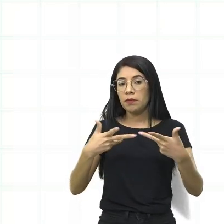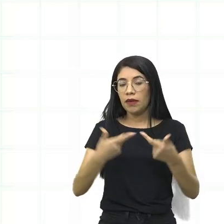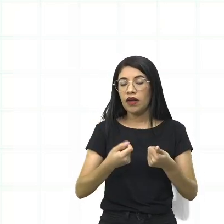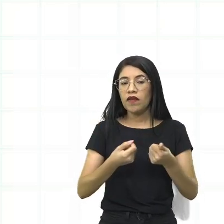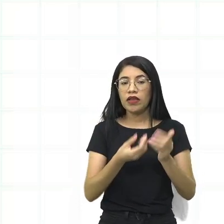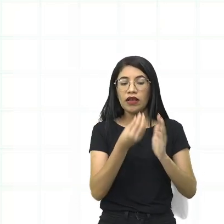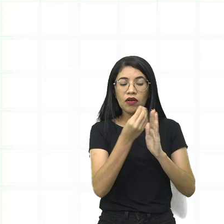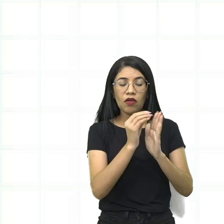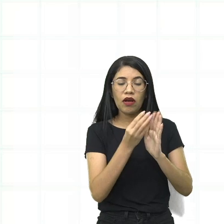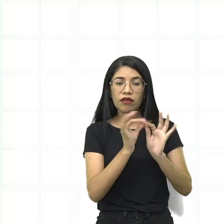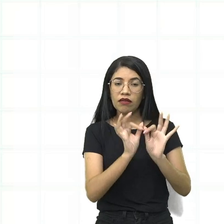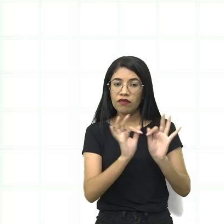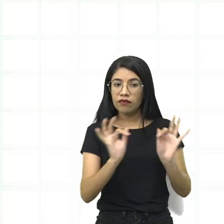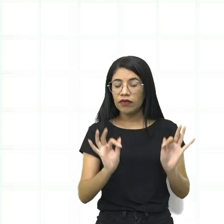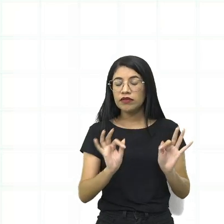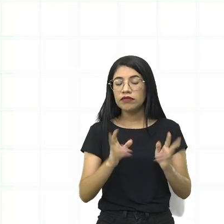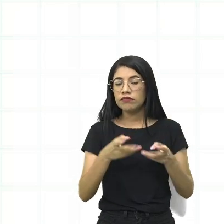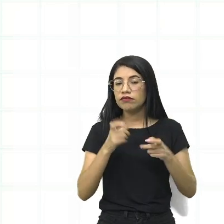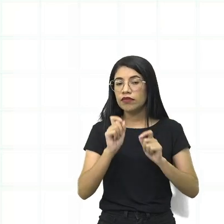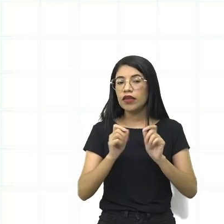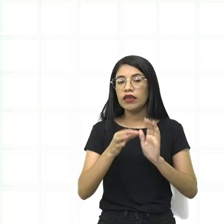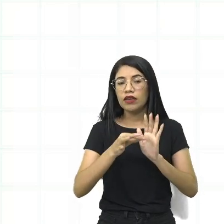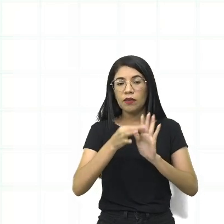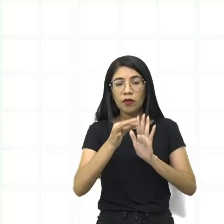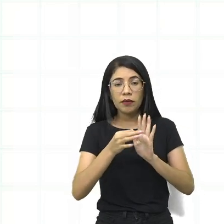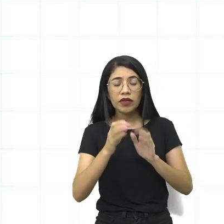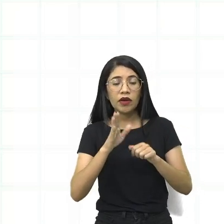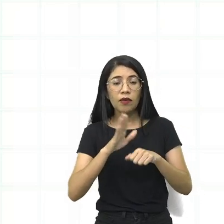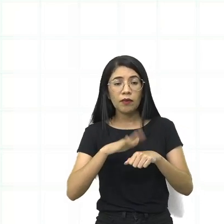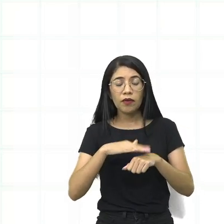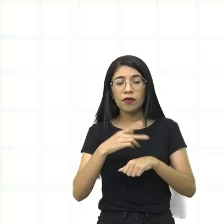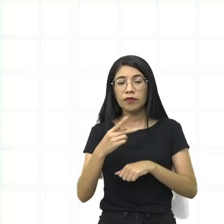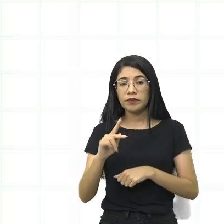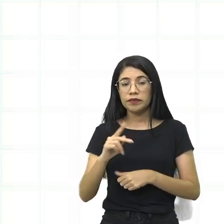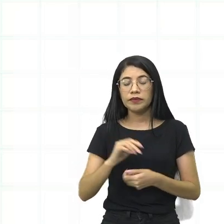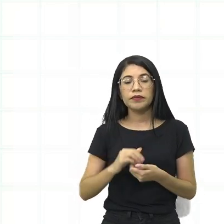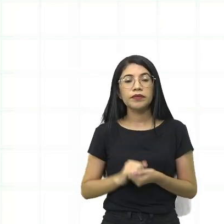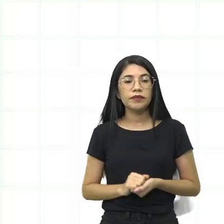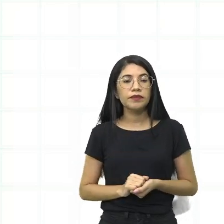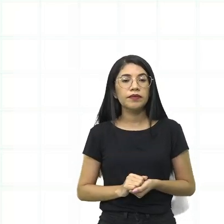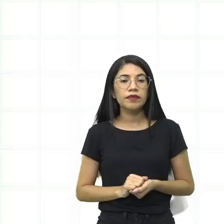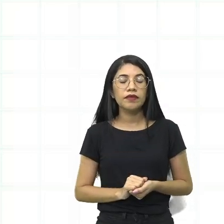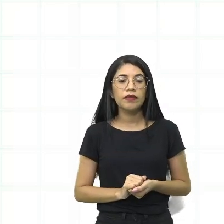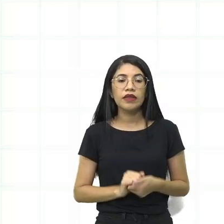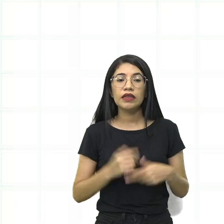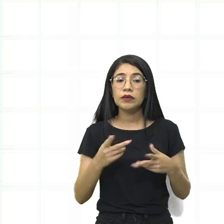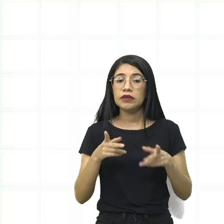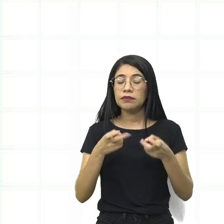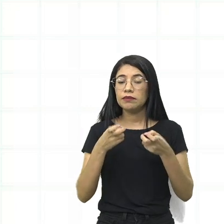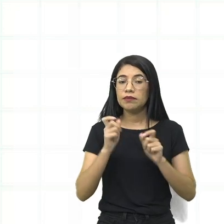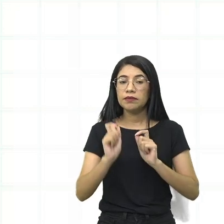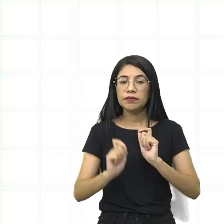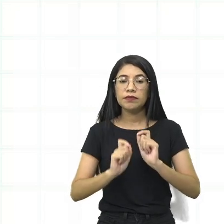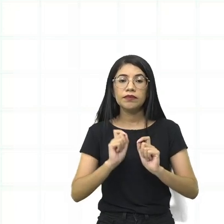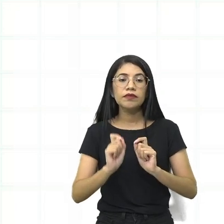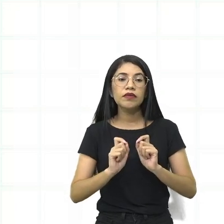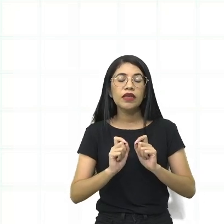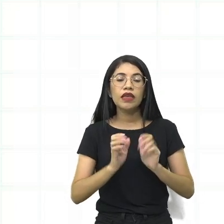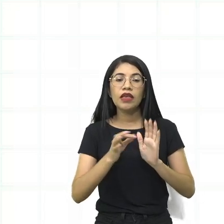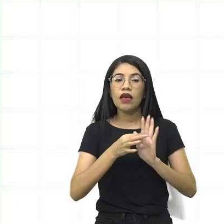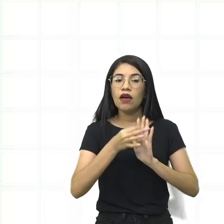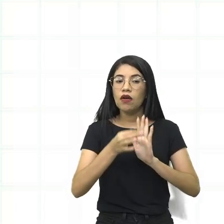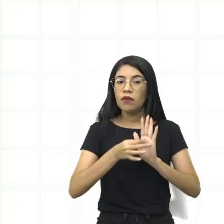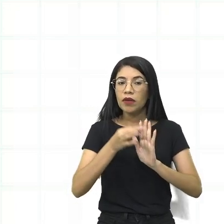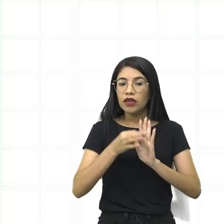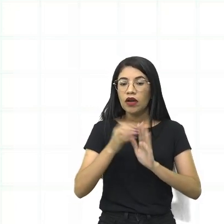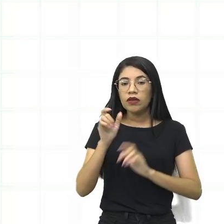maravilhosas, a gente percebe então que se trata de uma opinião. Ó, tinham sido maravilhosas. A gente começa a perceber que é a